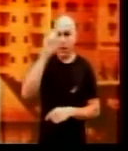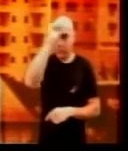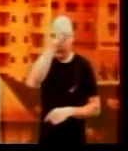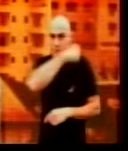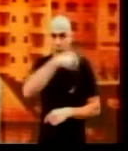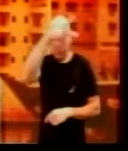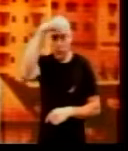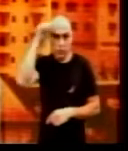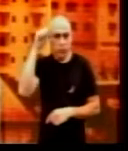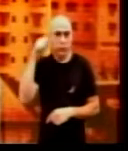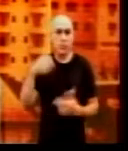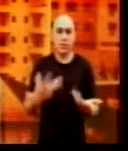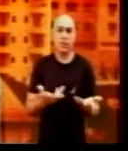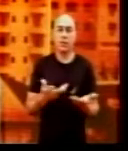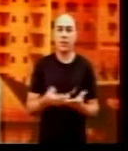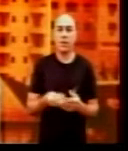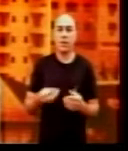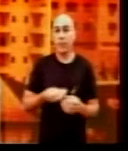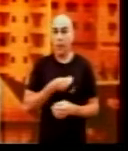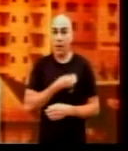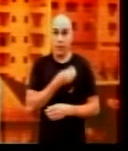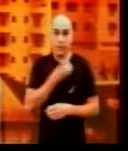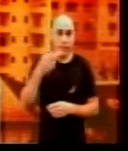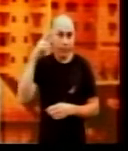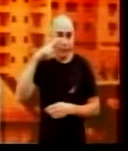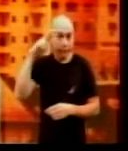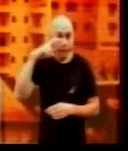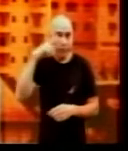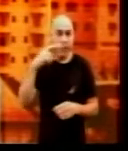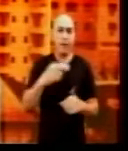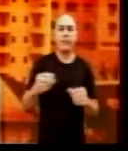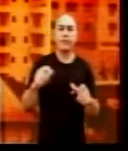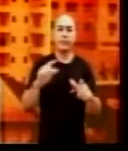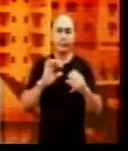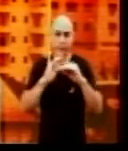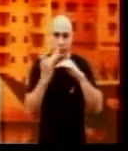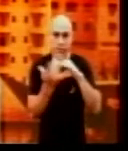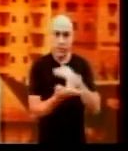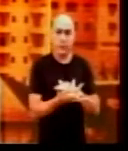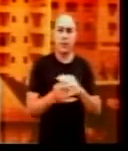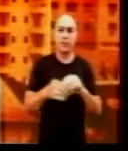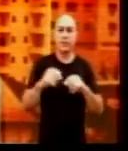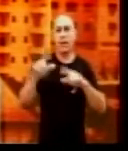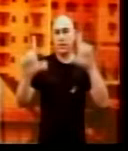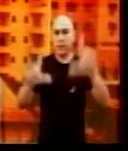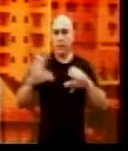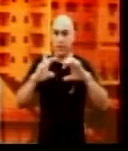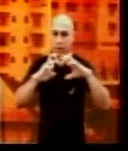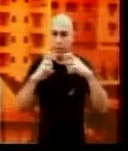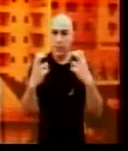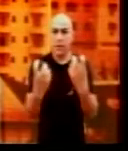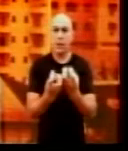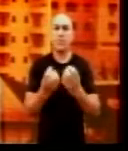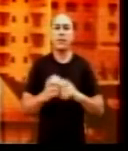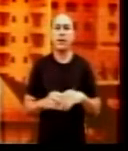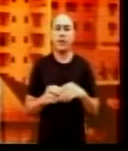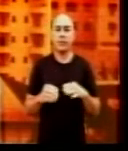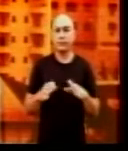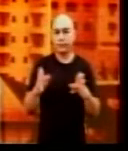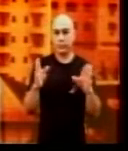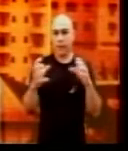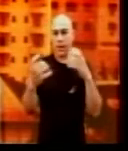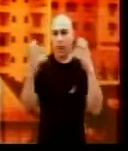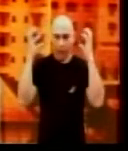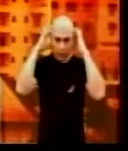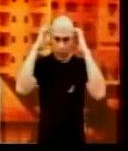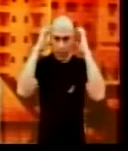de Rio Preto. Nós estamos ao vivo pelas redes sociais da Prefeitura, pela TV Câmara de Rio Preto e também pela